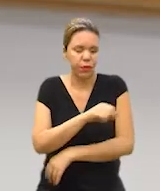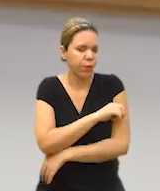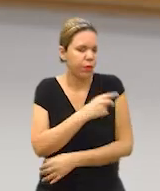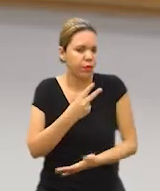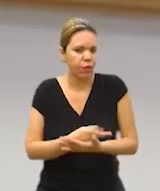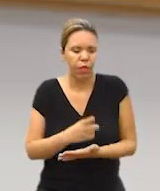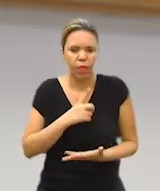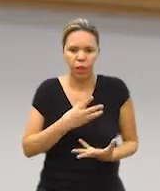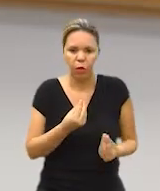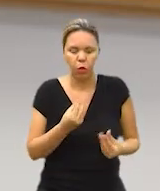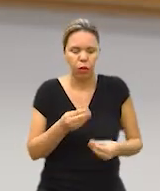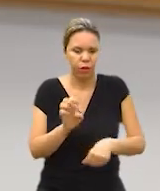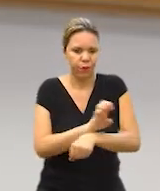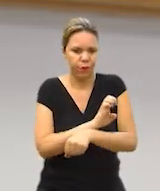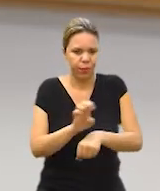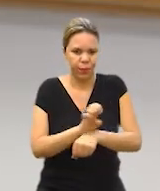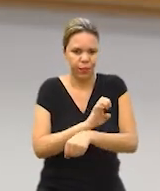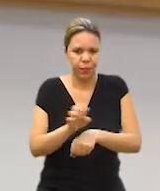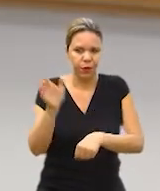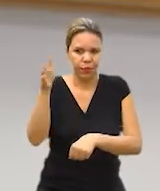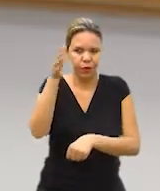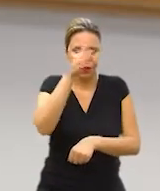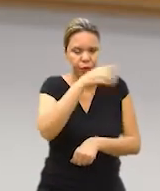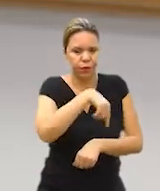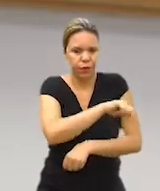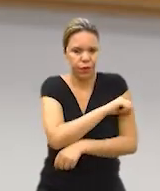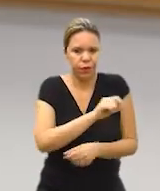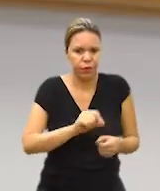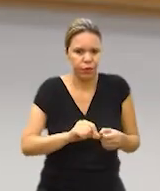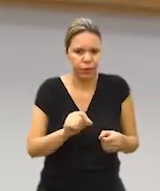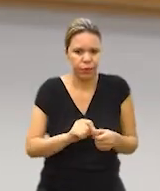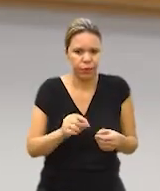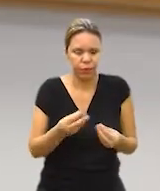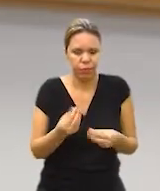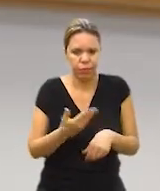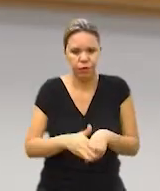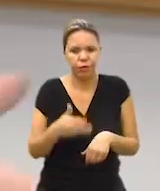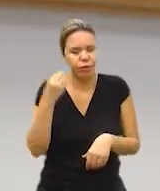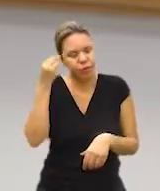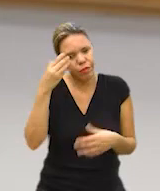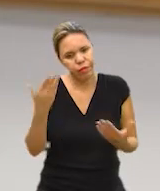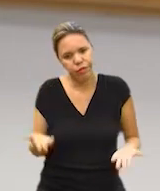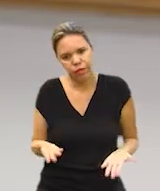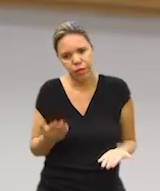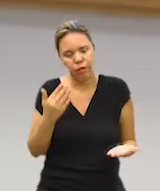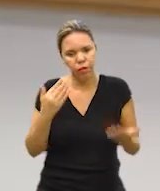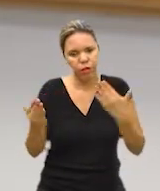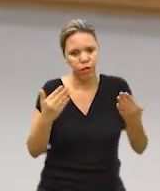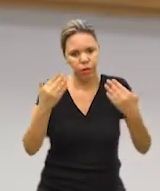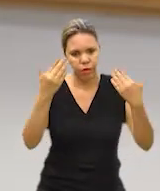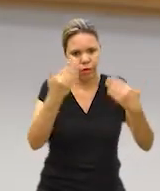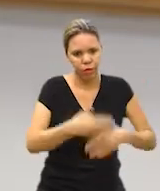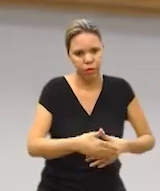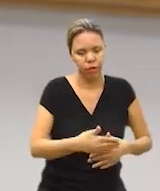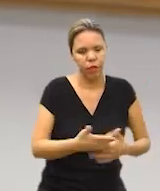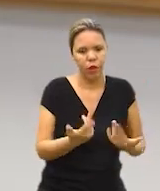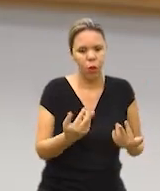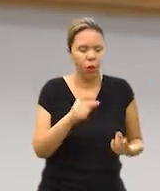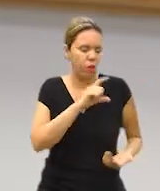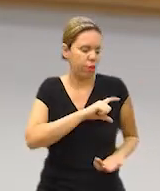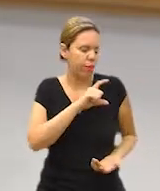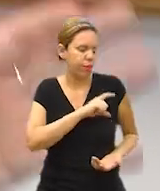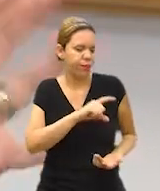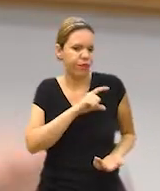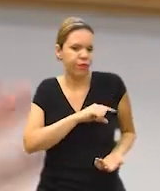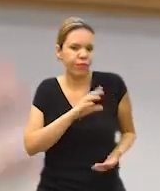tenha feito bastante estágio, né, Carol? É um aluno que fez, que tem bastante prática. Eu sempre comparo com prova de autoescola,